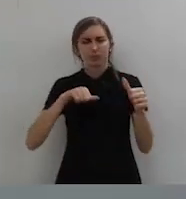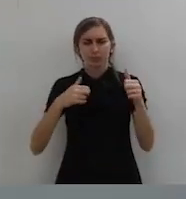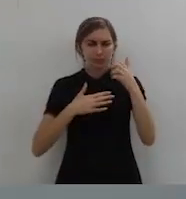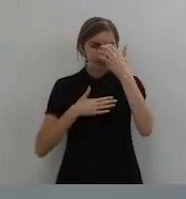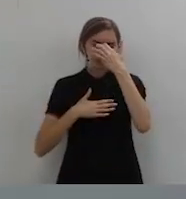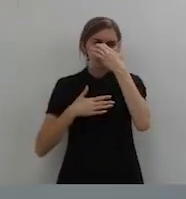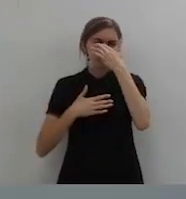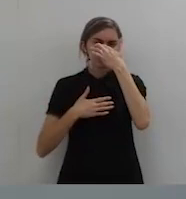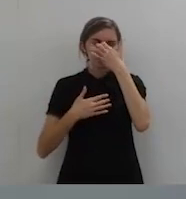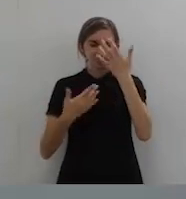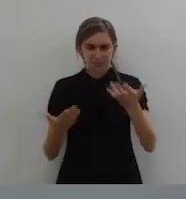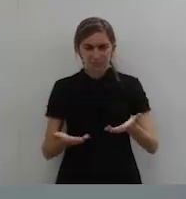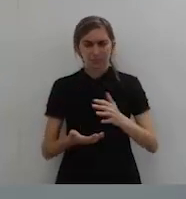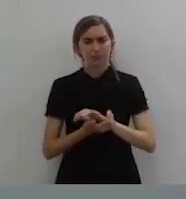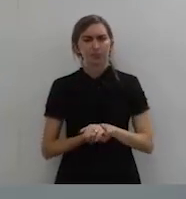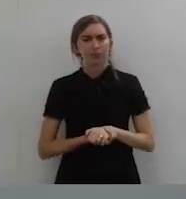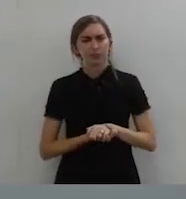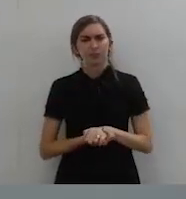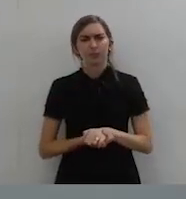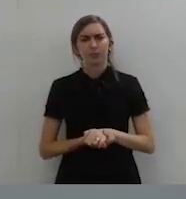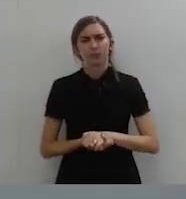transformar aquele meu presente.